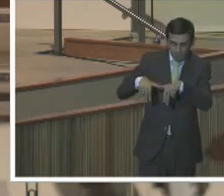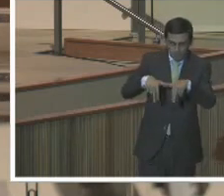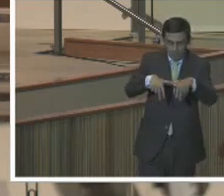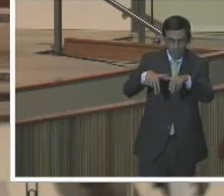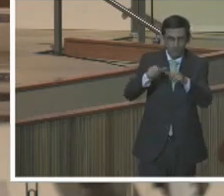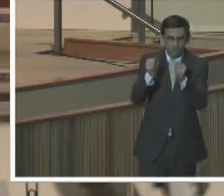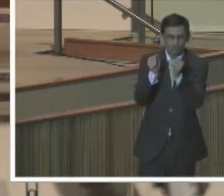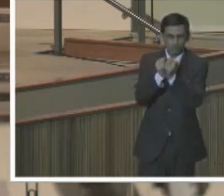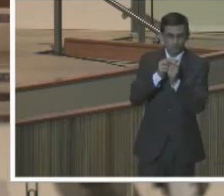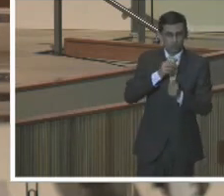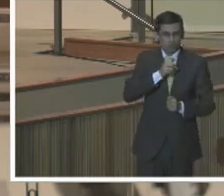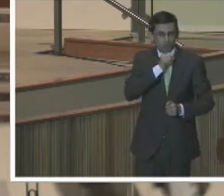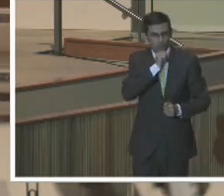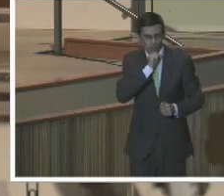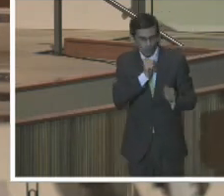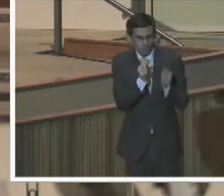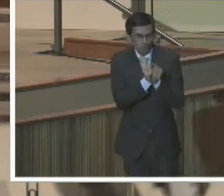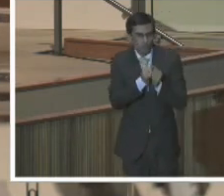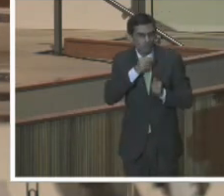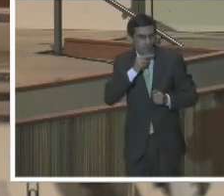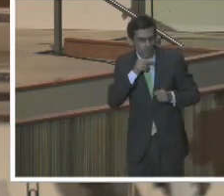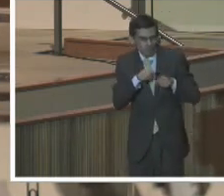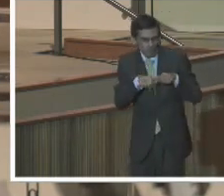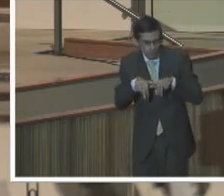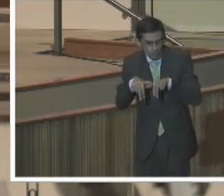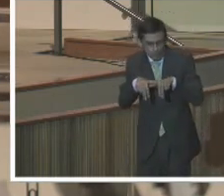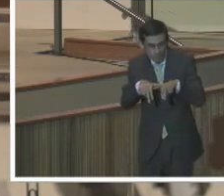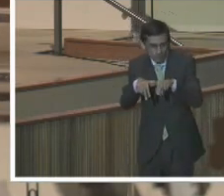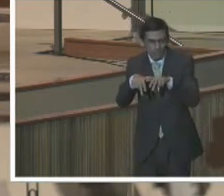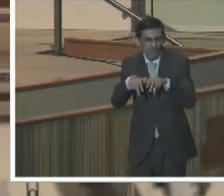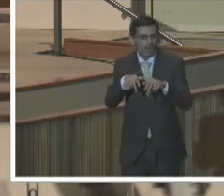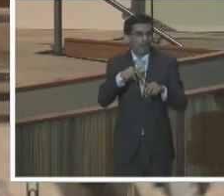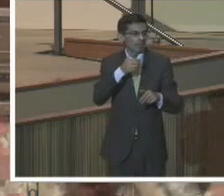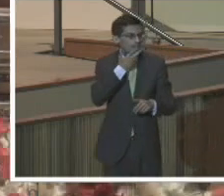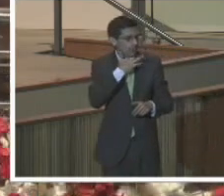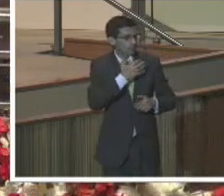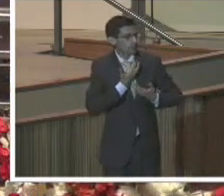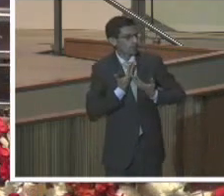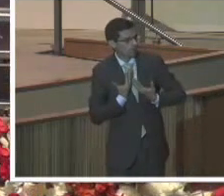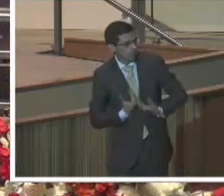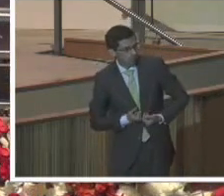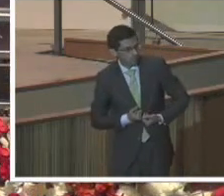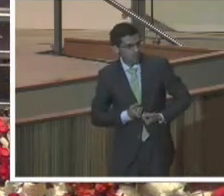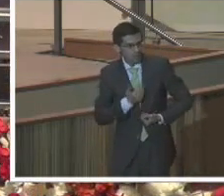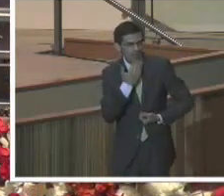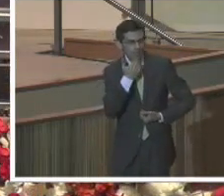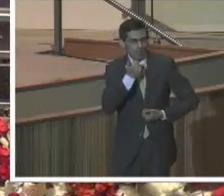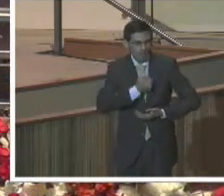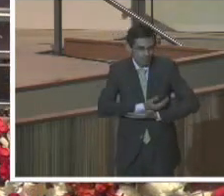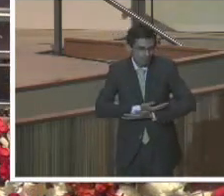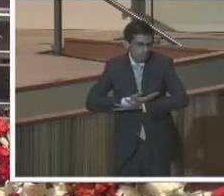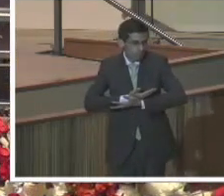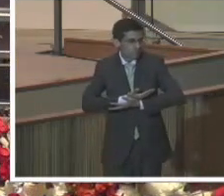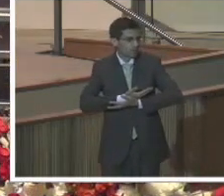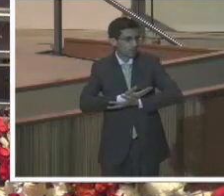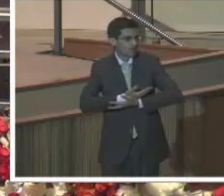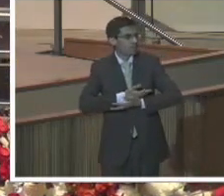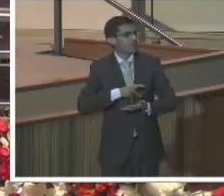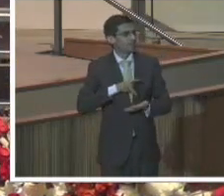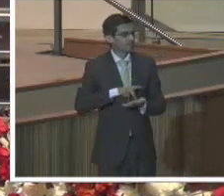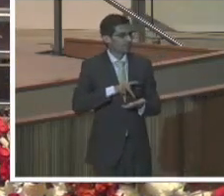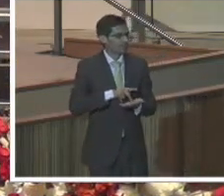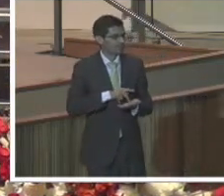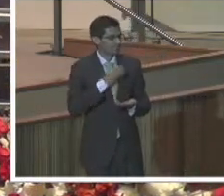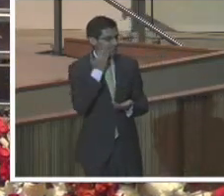pede colo. Eu falei: é verdade. E sabe o que foi bacana? Foi o